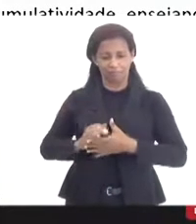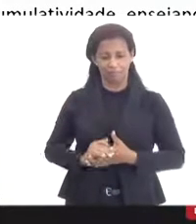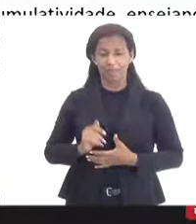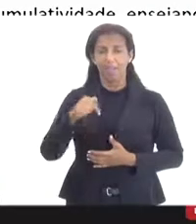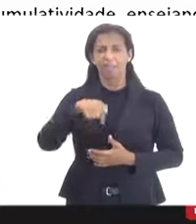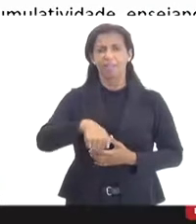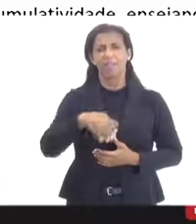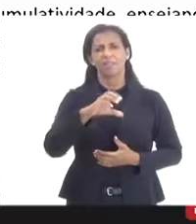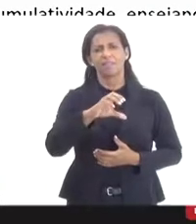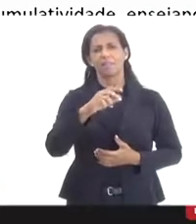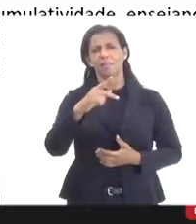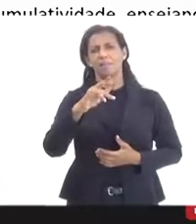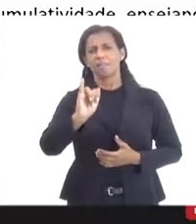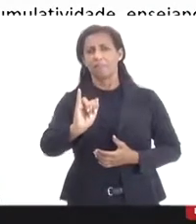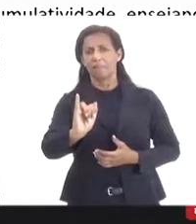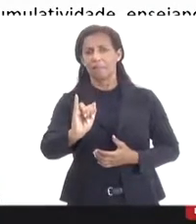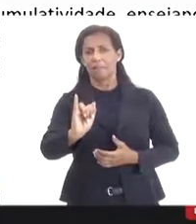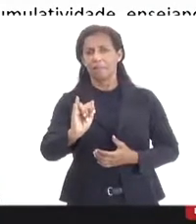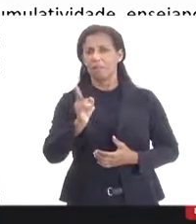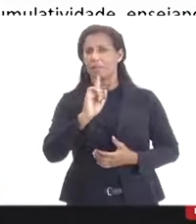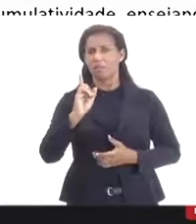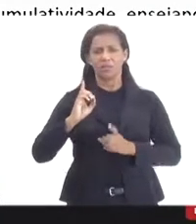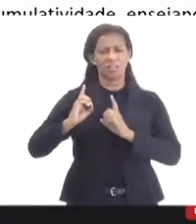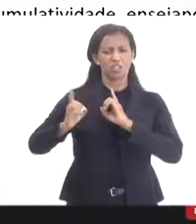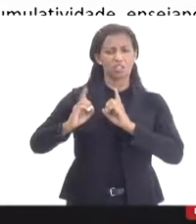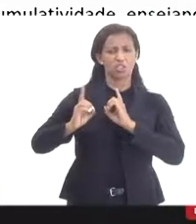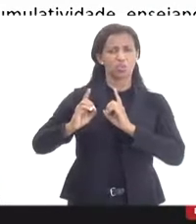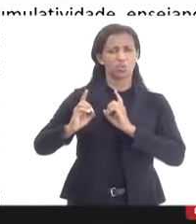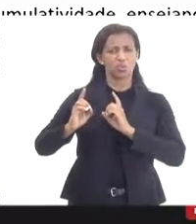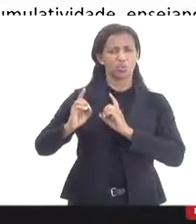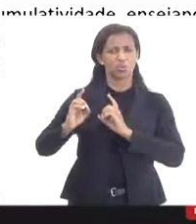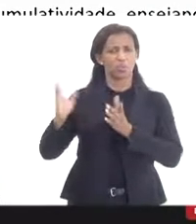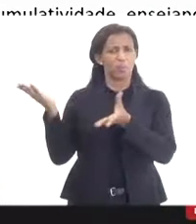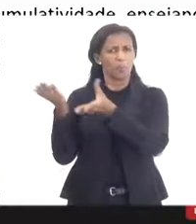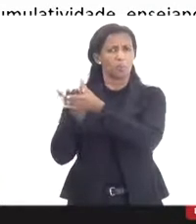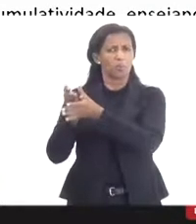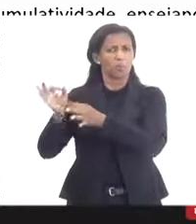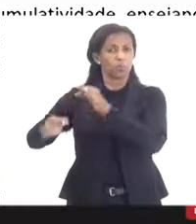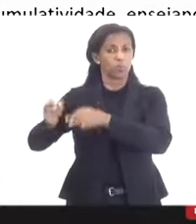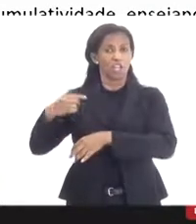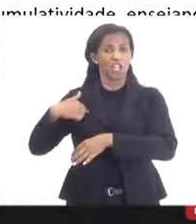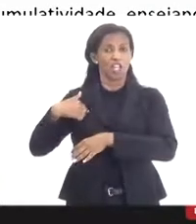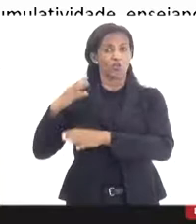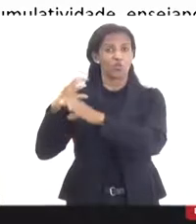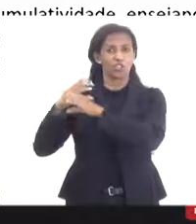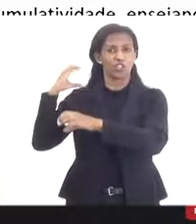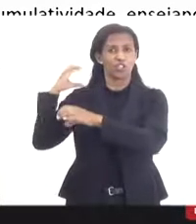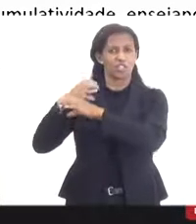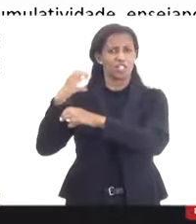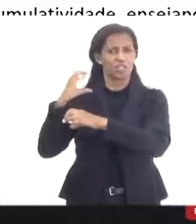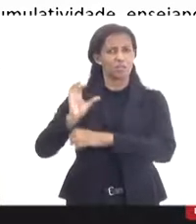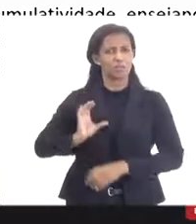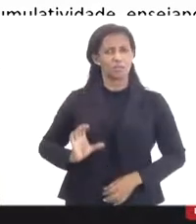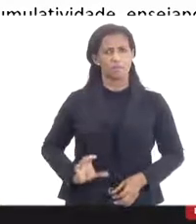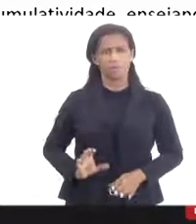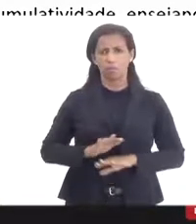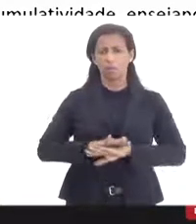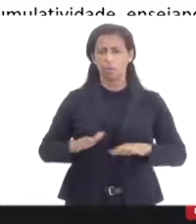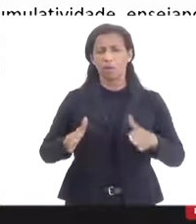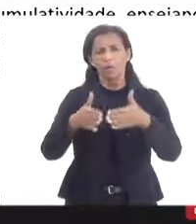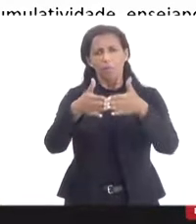CPI não vai discutir teses jurídicas, eu sou engenheiro civil. Então, por favor,